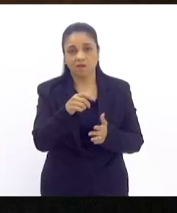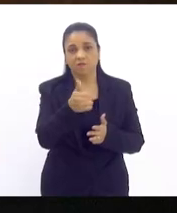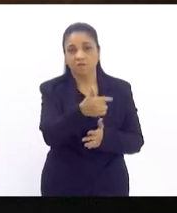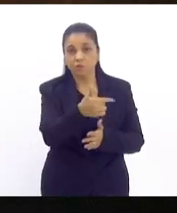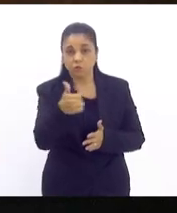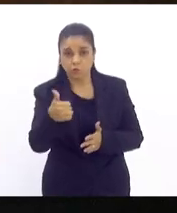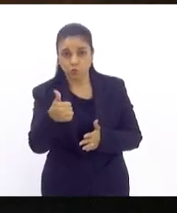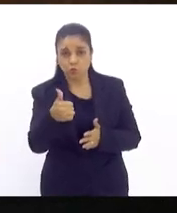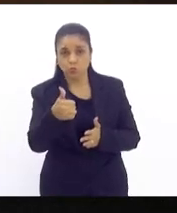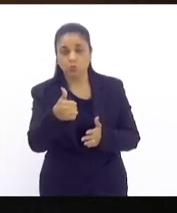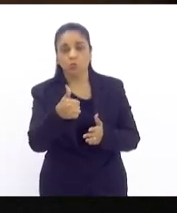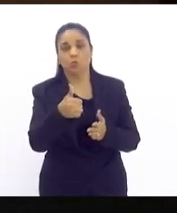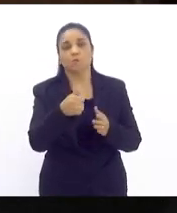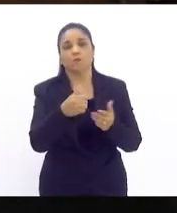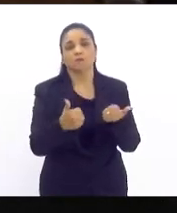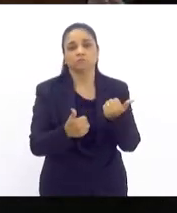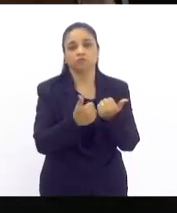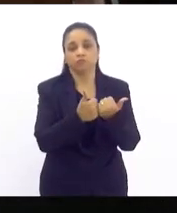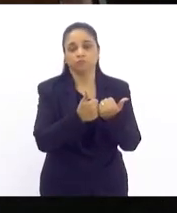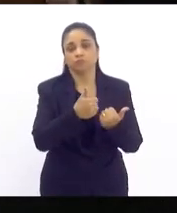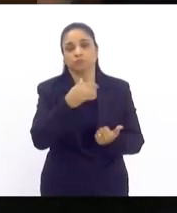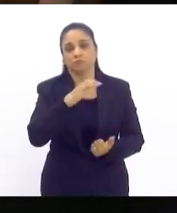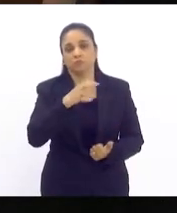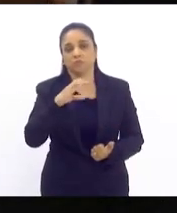substantivo da ccj